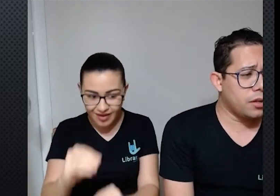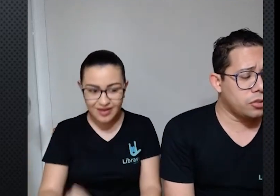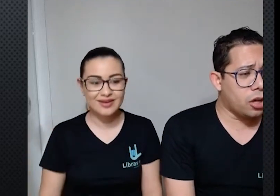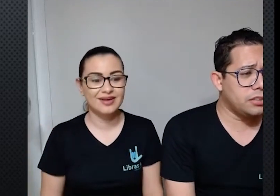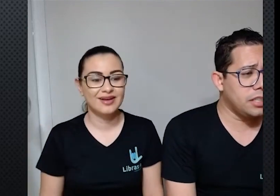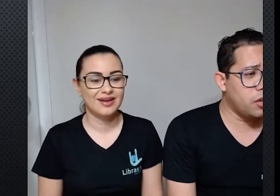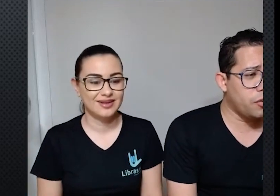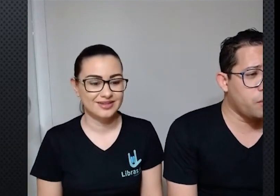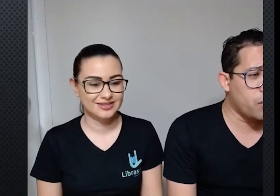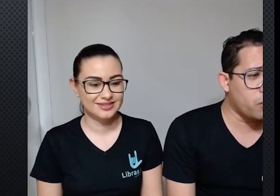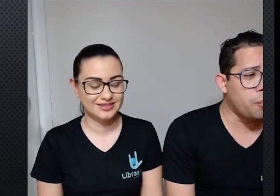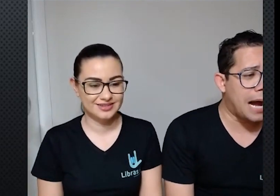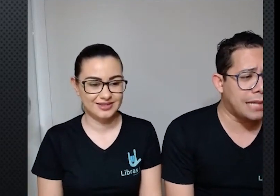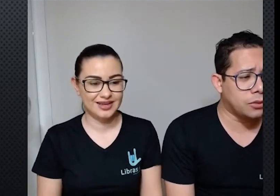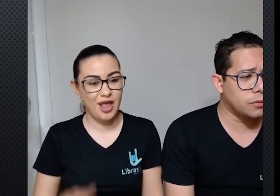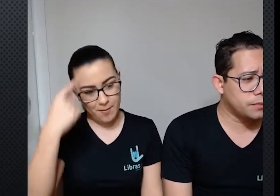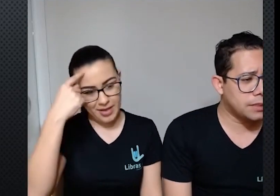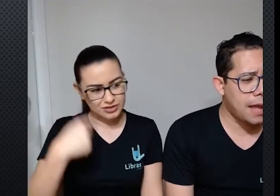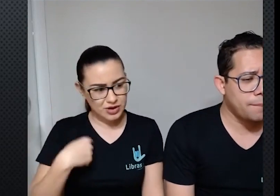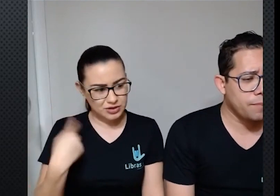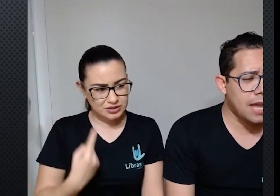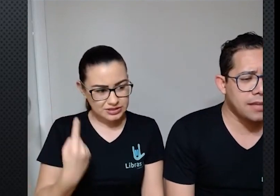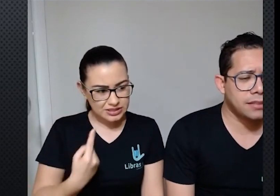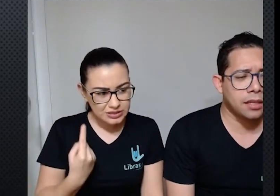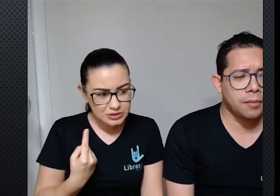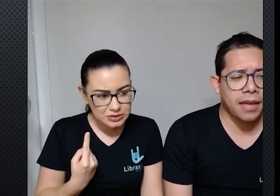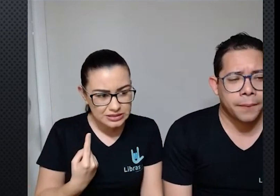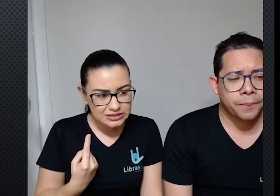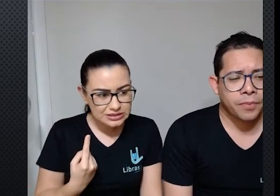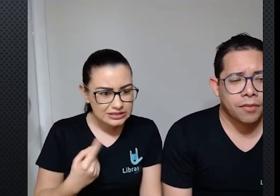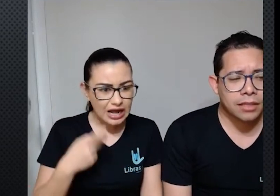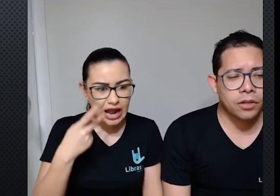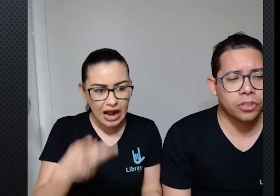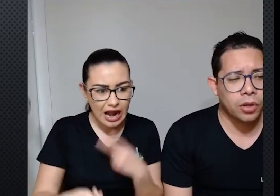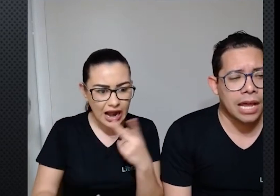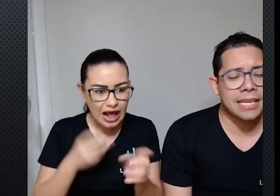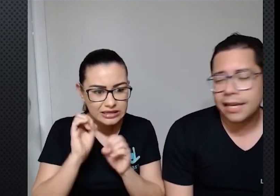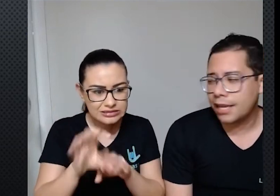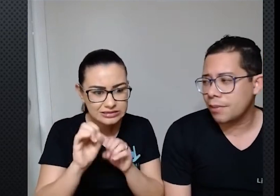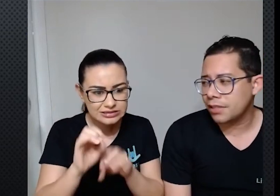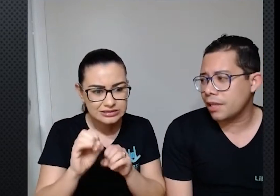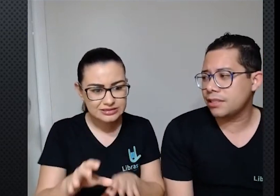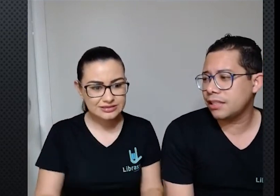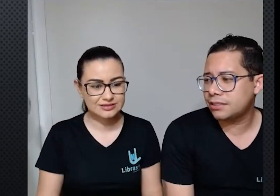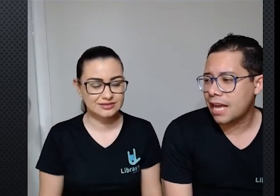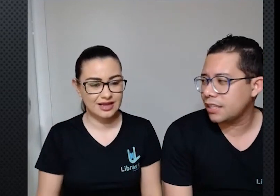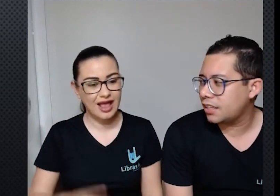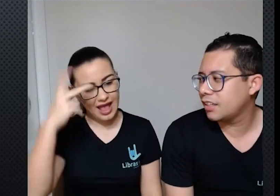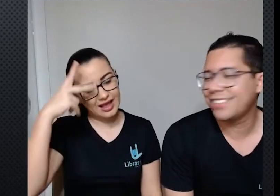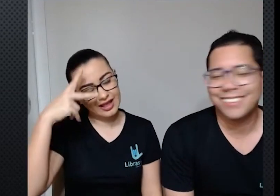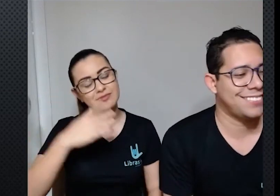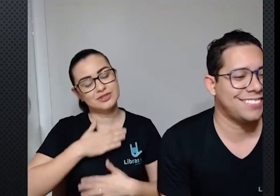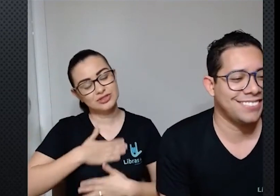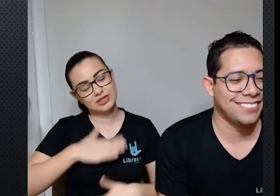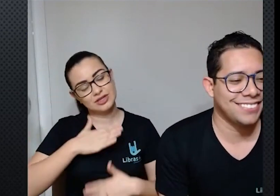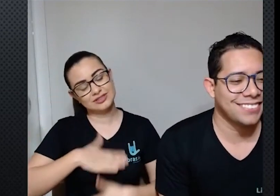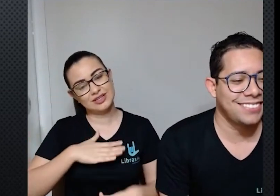tô falando sozinho, senão eu fico preocupado, tá? E aí você também vai dando seu like e a Kelly dar uma descansada aqui,